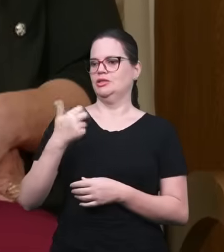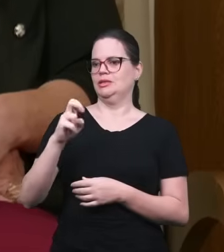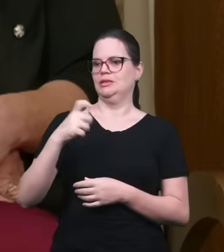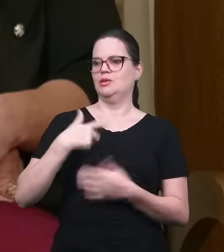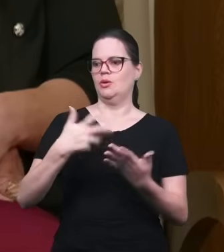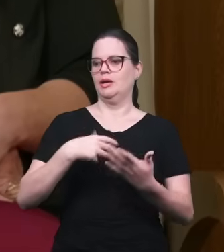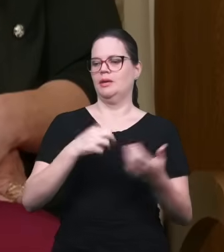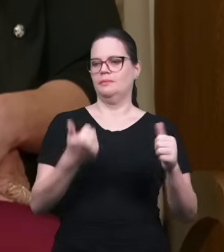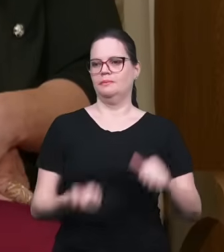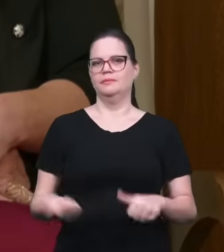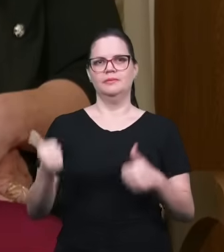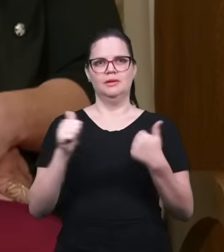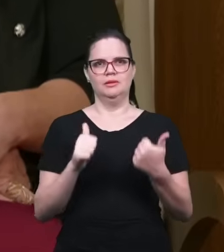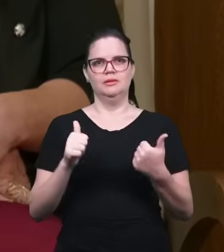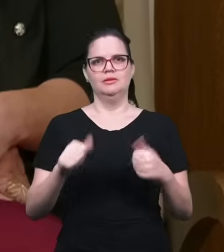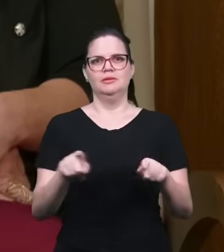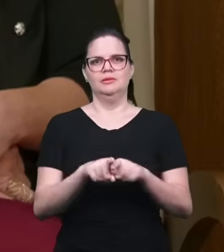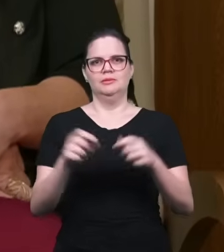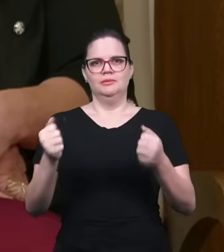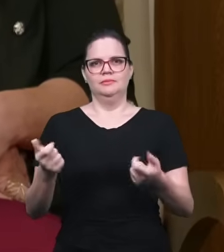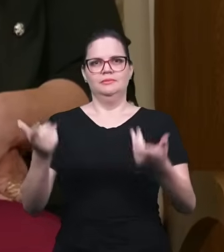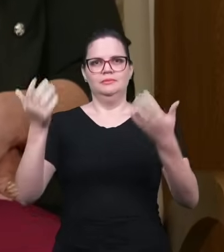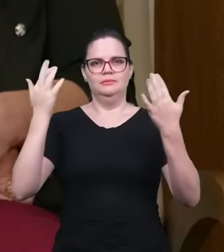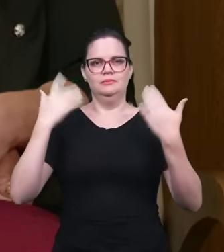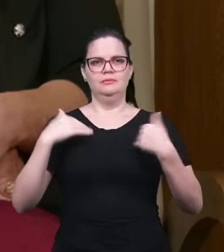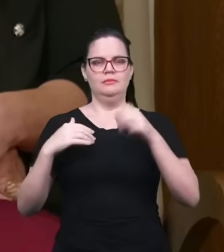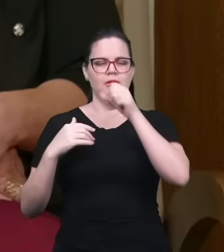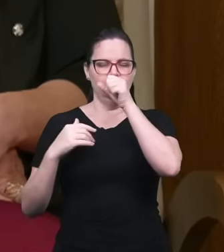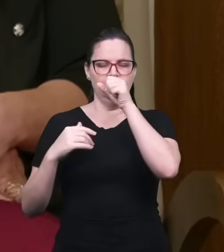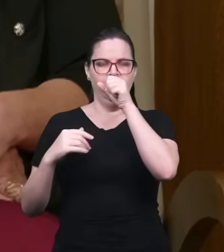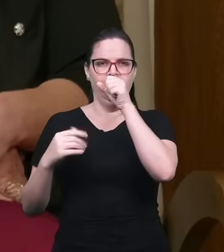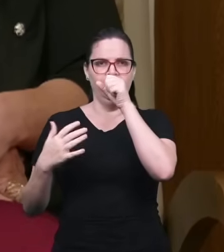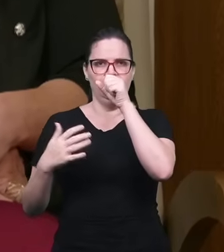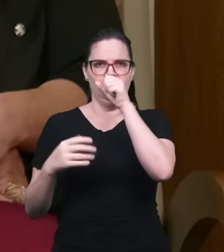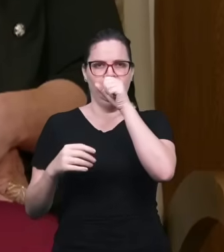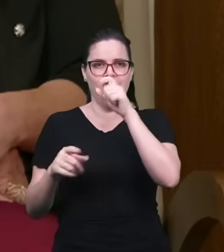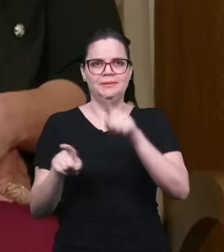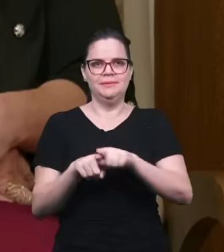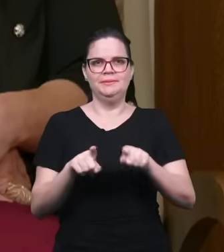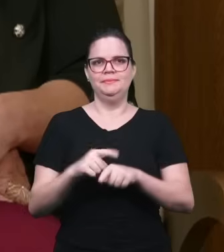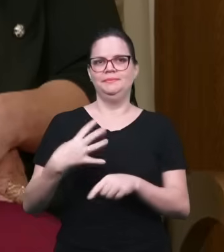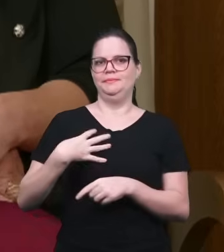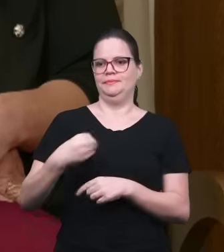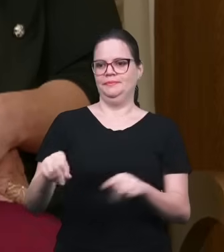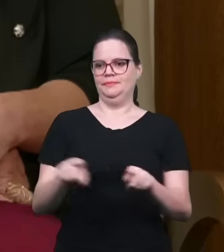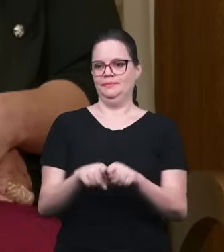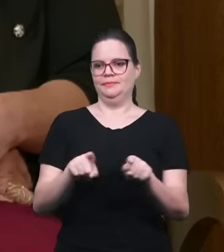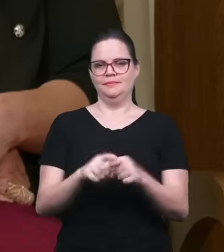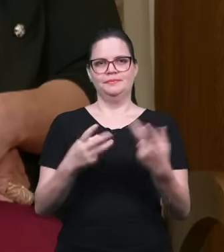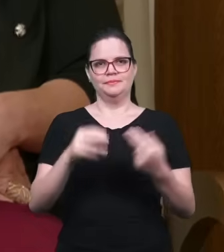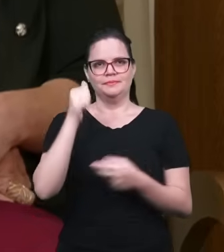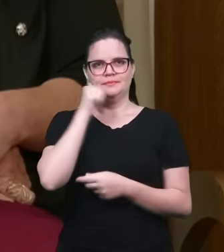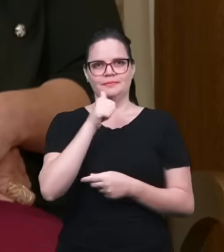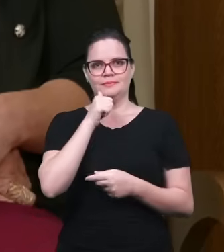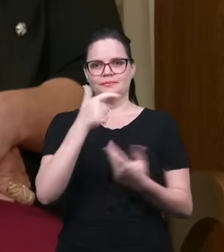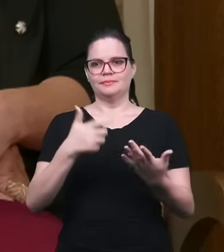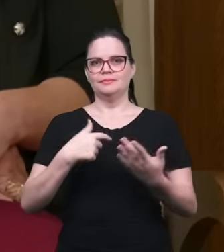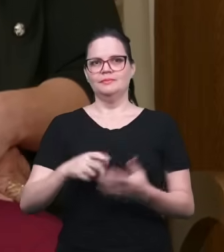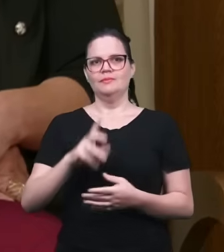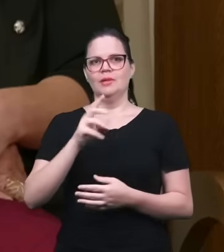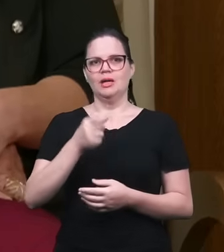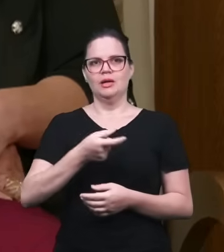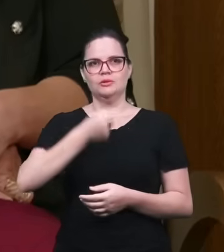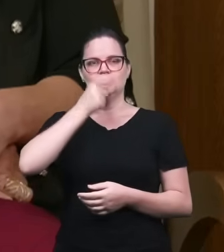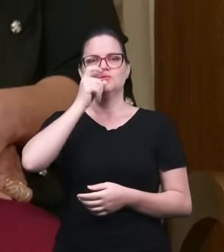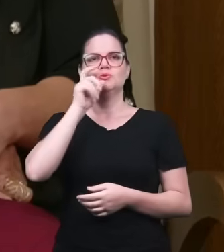quero batizar e receber a minha bênção. Amém. E a nossa filha pequena falou assim, eu quero fazer 15 anos para comer o pãozinho e